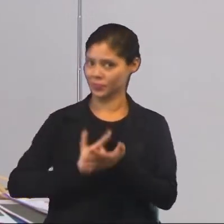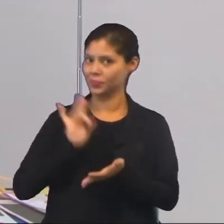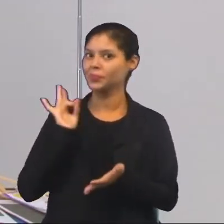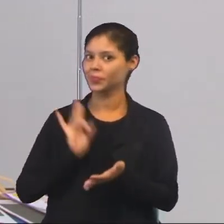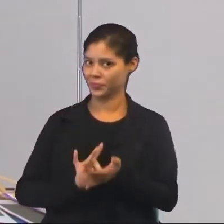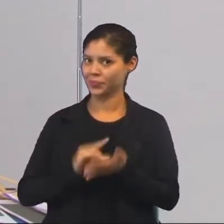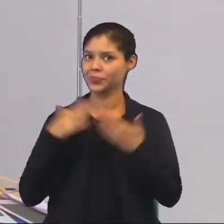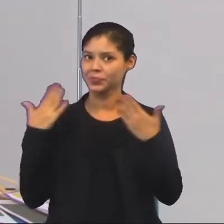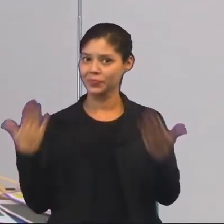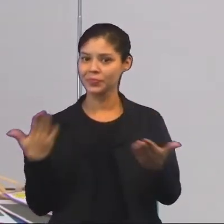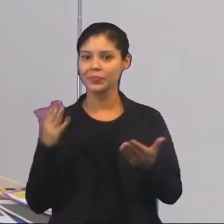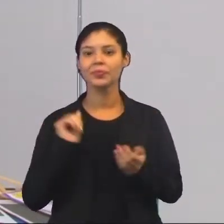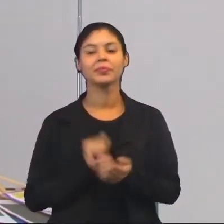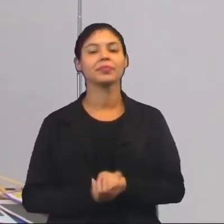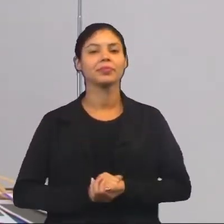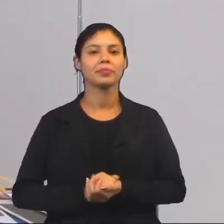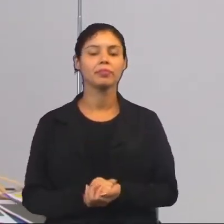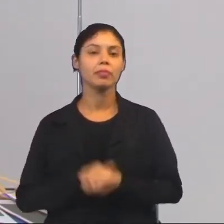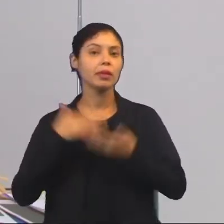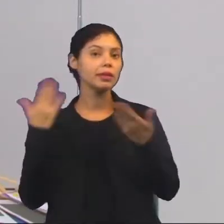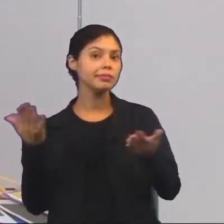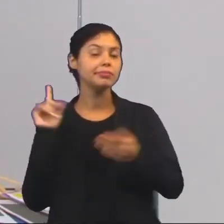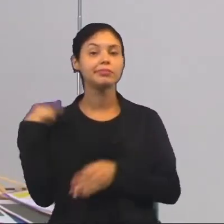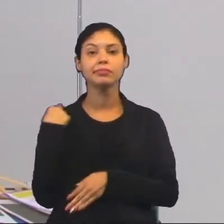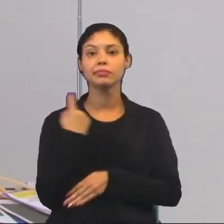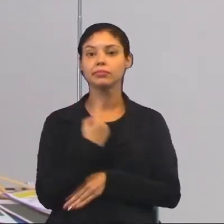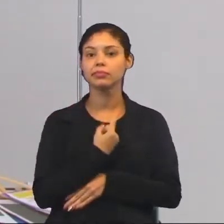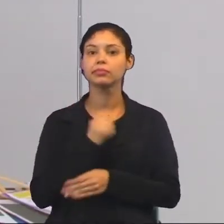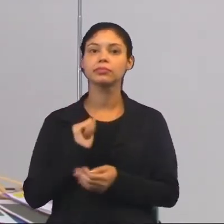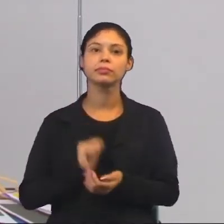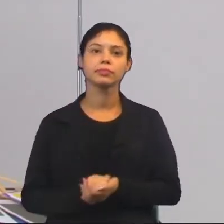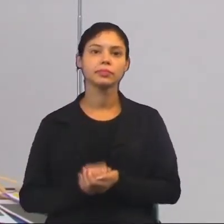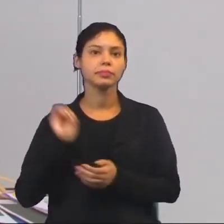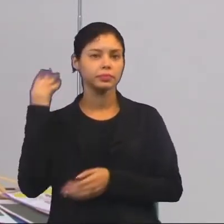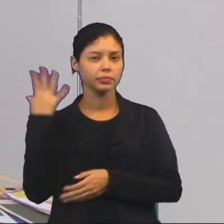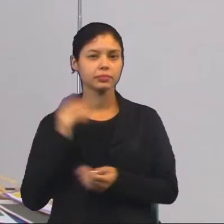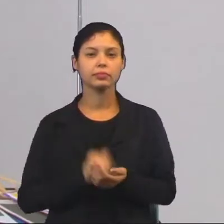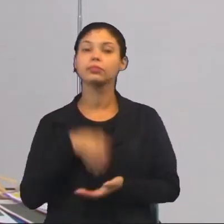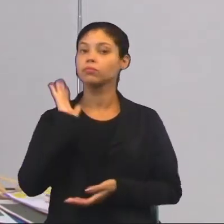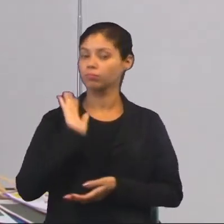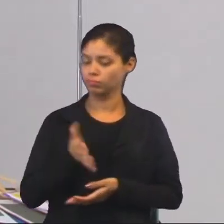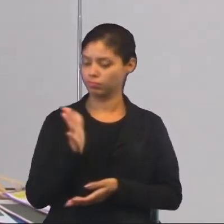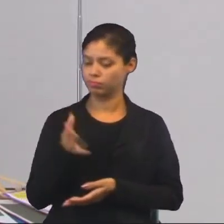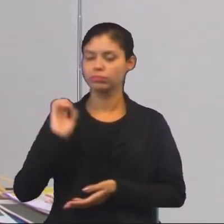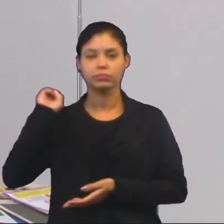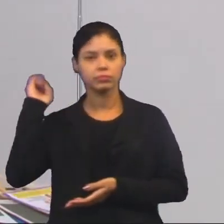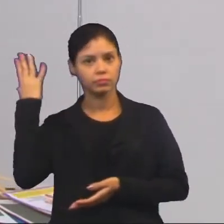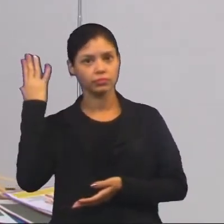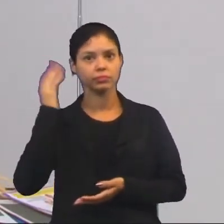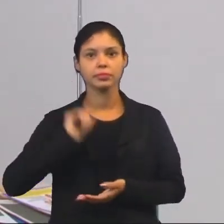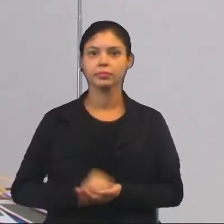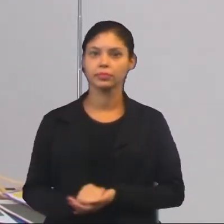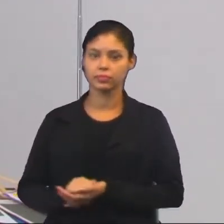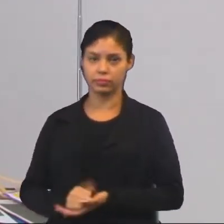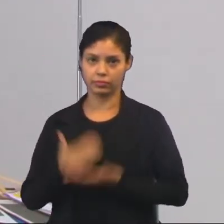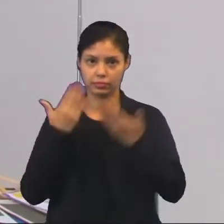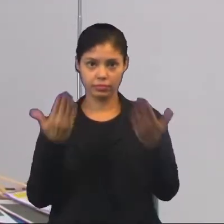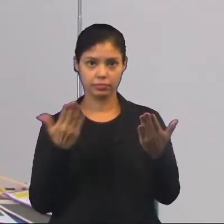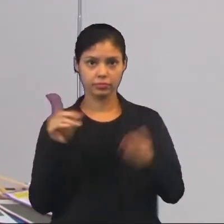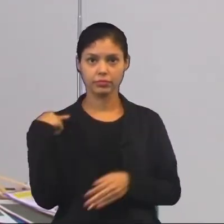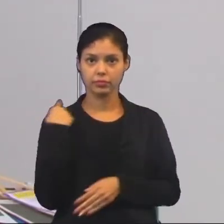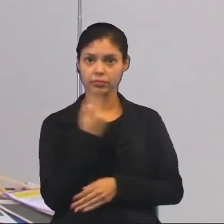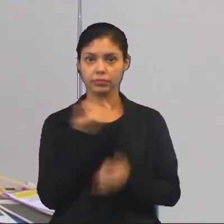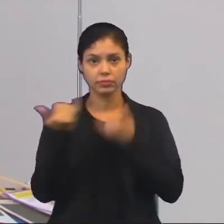real, que realmente está acontecendo. Então, que está acontecendo, ou que já aconteceu. É isso